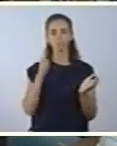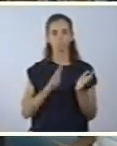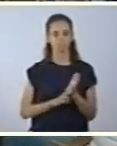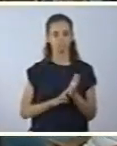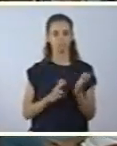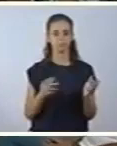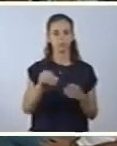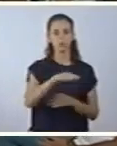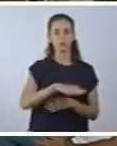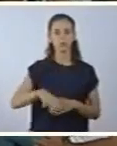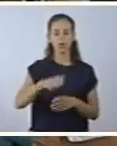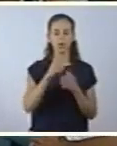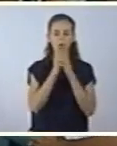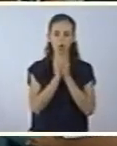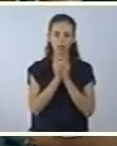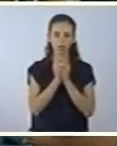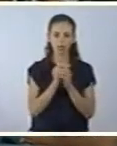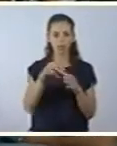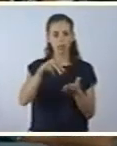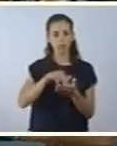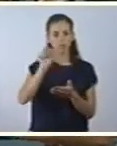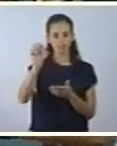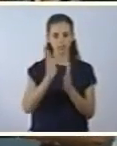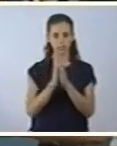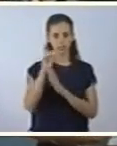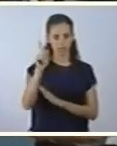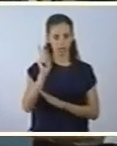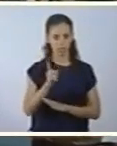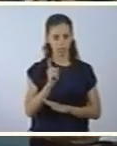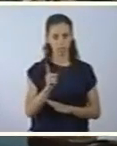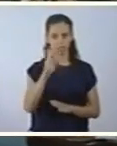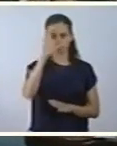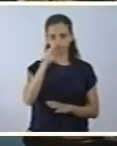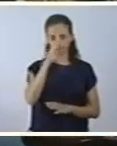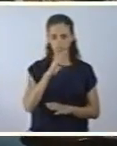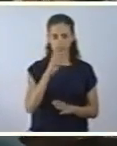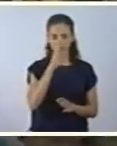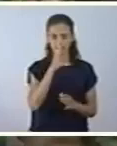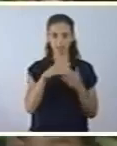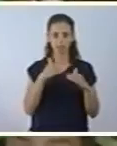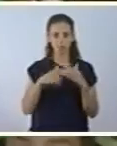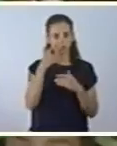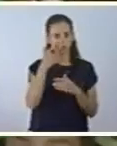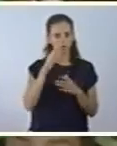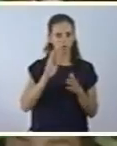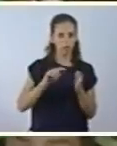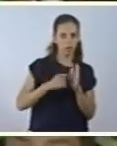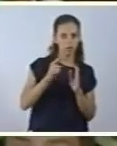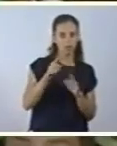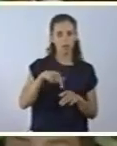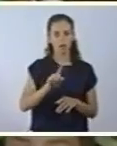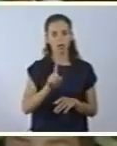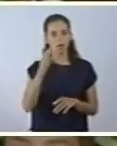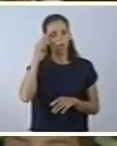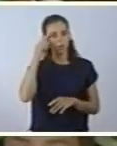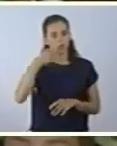realmente o lugar de oração na presença de Deus. Não sei se já fizeram a experiência, nós aqui na Madeira,